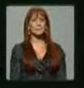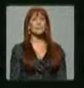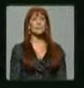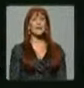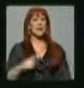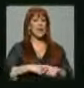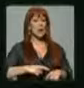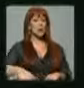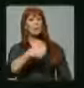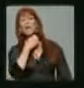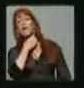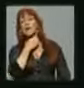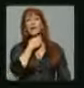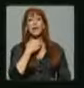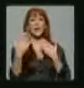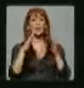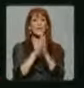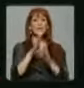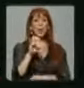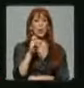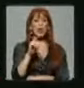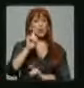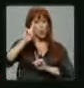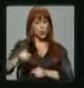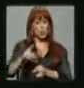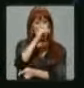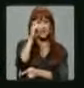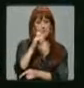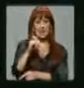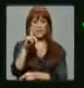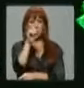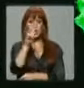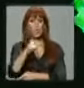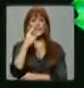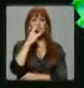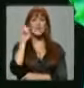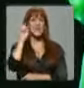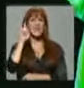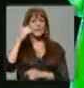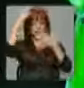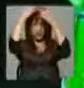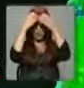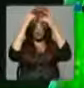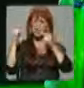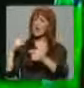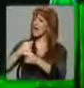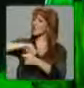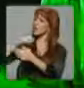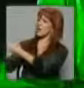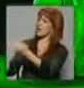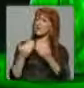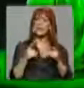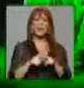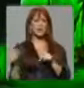A temporada lírica no São Carlos começa com esta zarzuela, Os Diamantes da Coroa, trazida de Espanha pelo Teatro